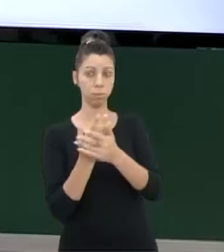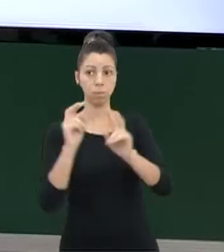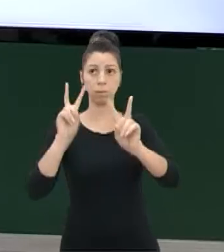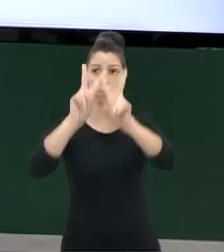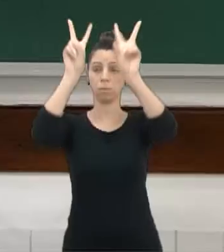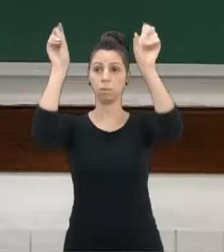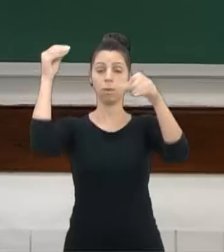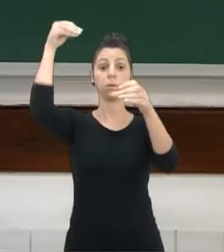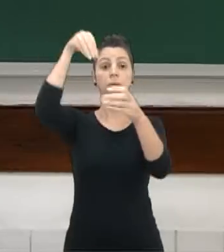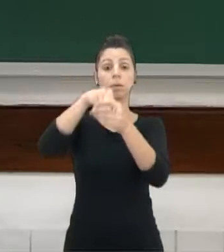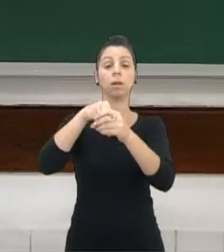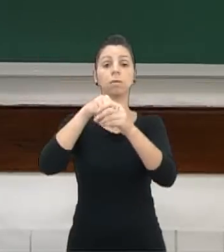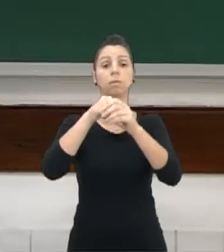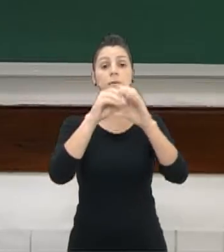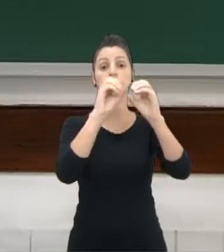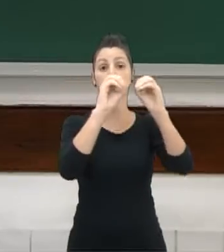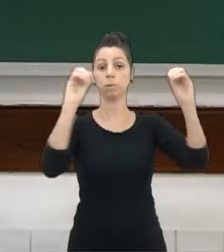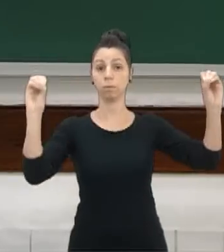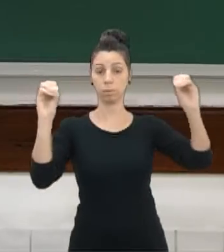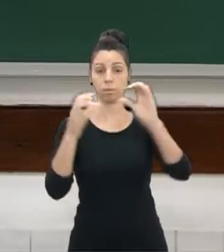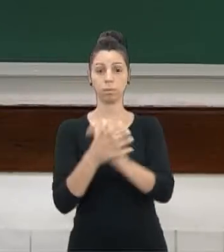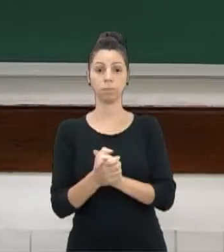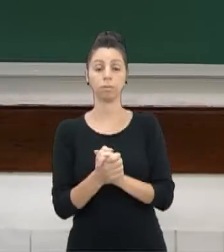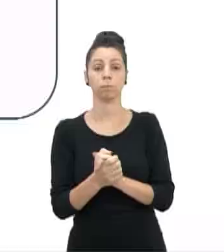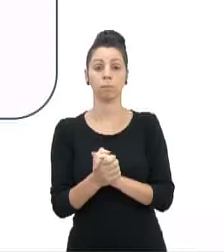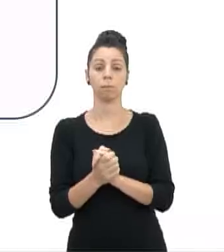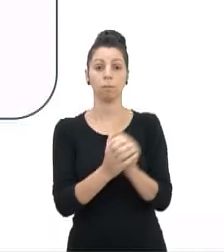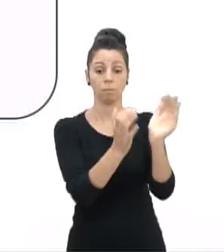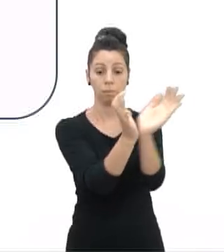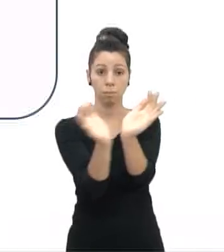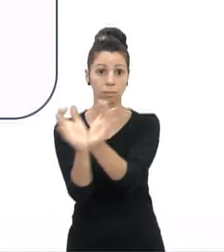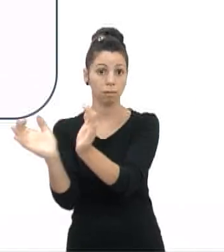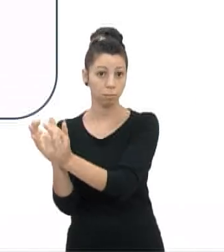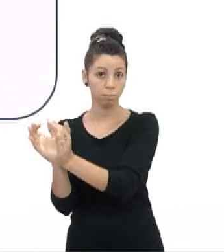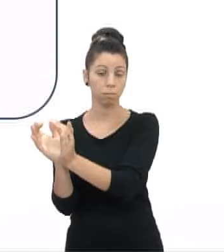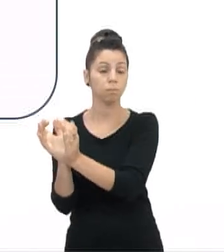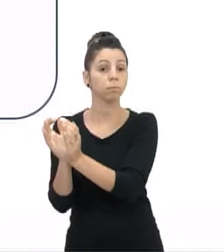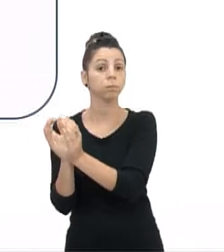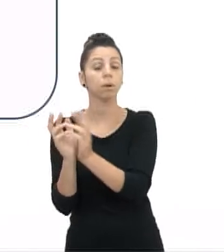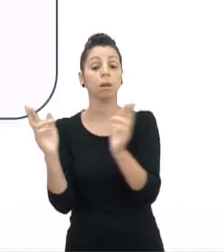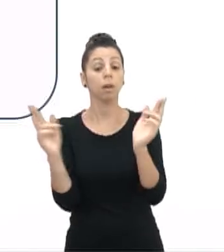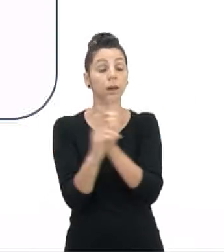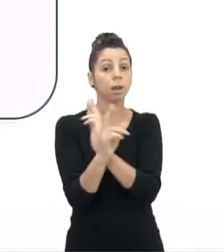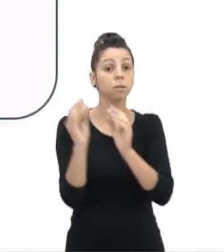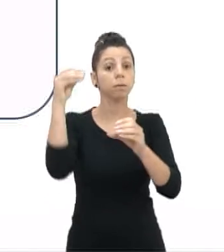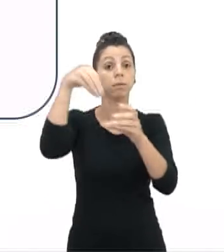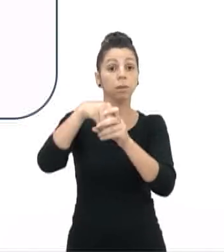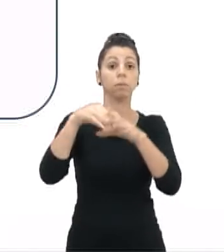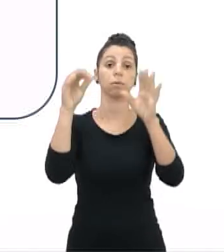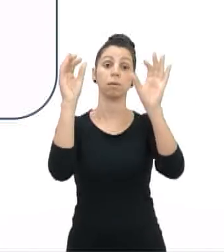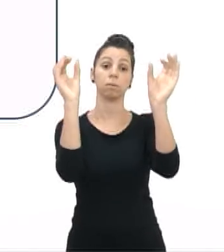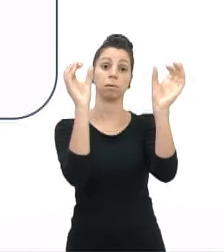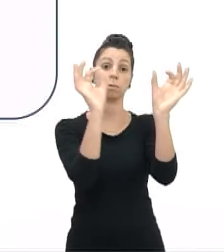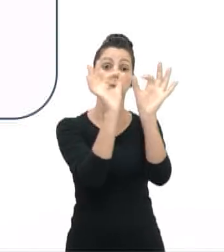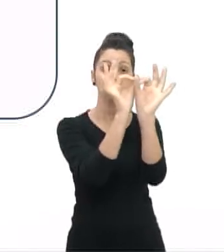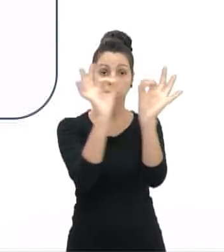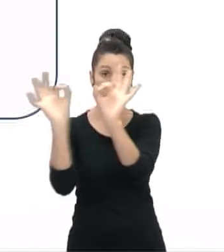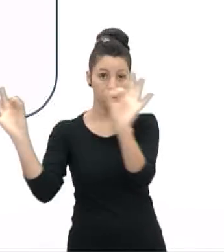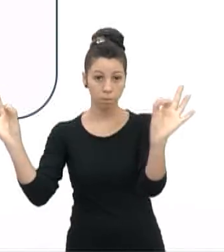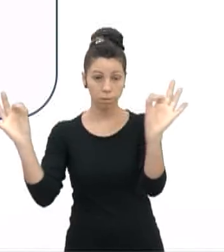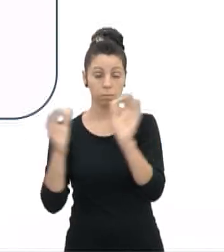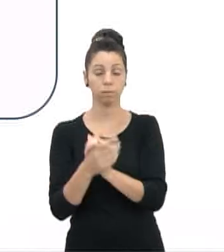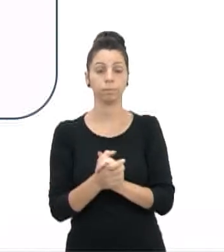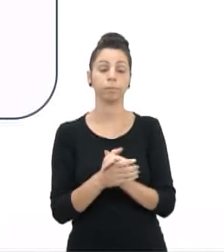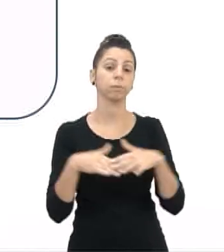compõem a oração. Então, veja, eles são classificados a partir das relações que estabelecem. Então, veja,